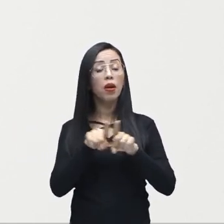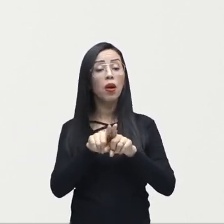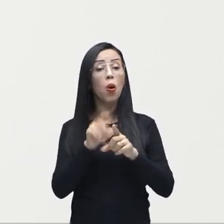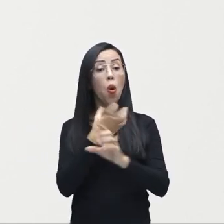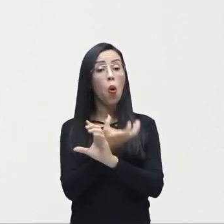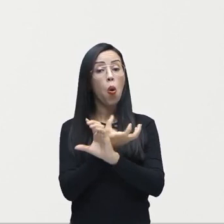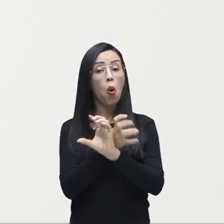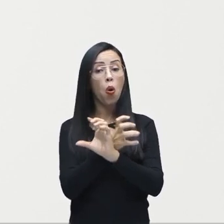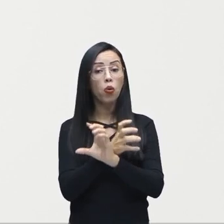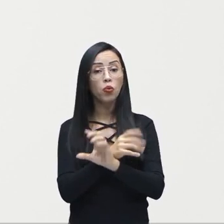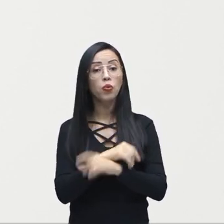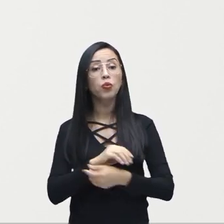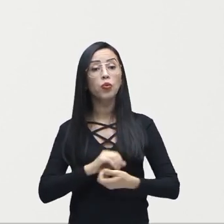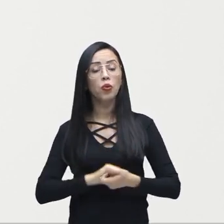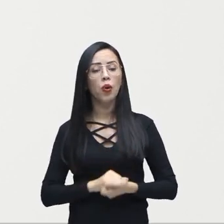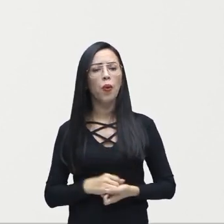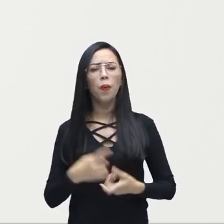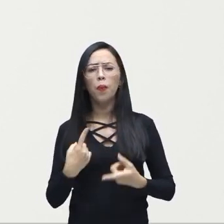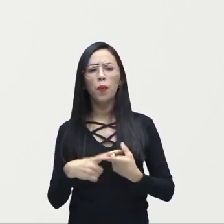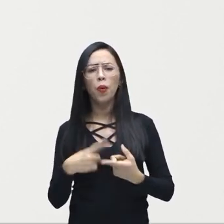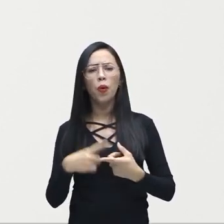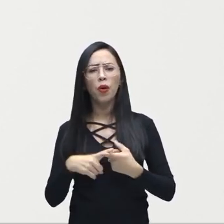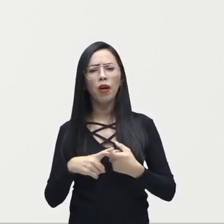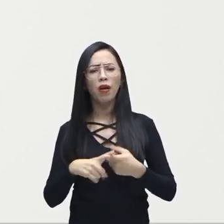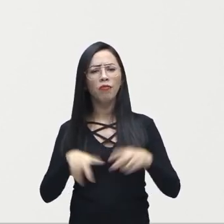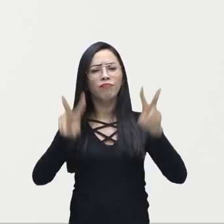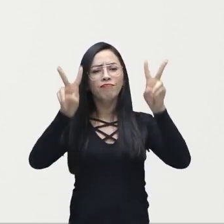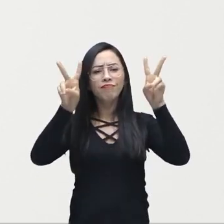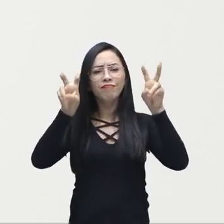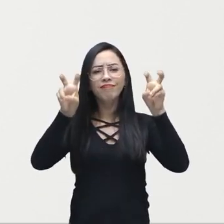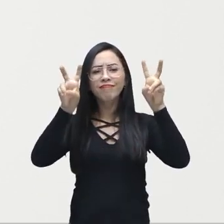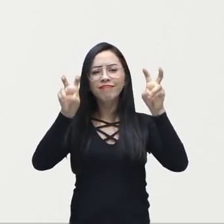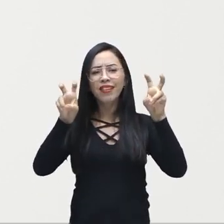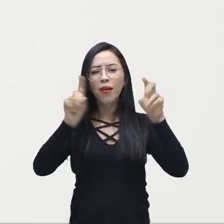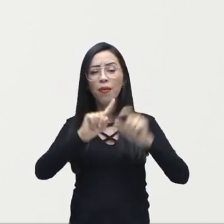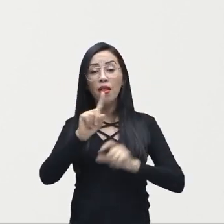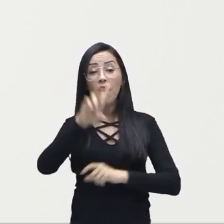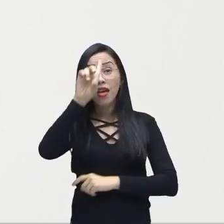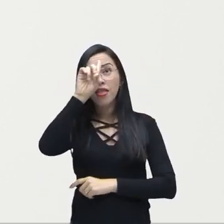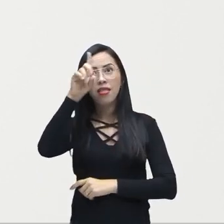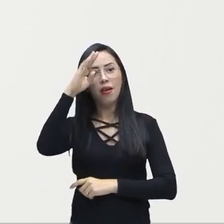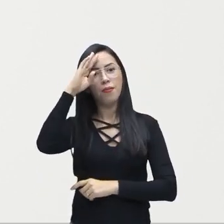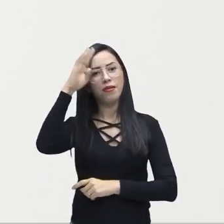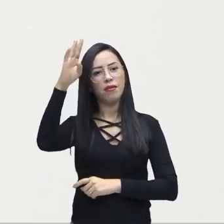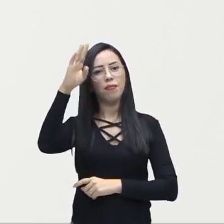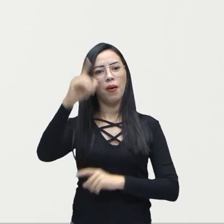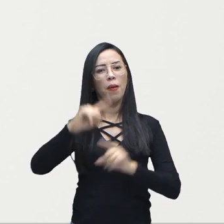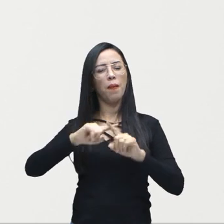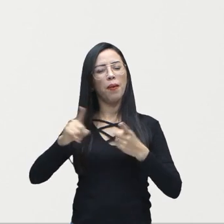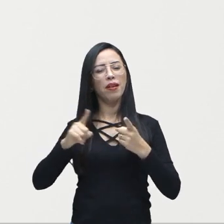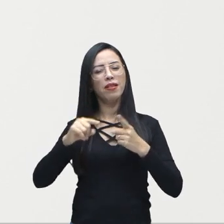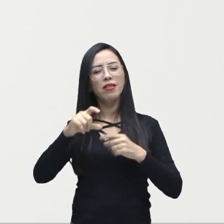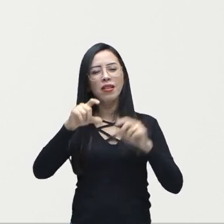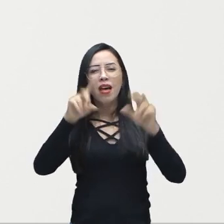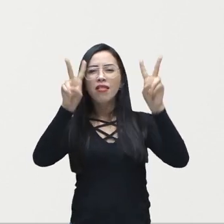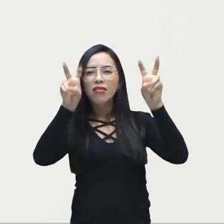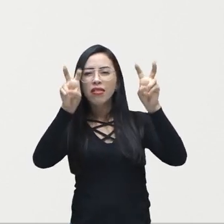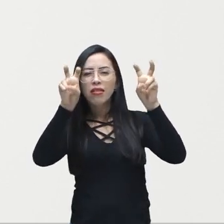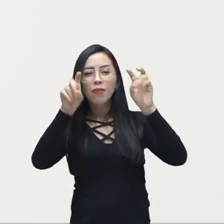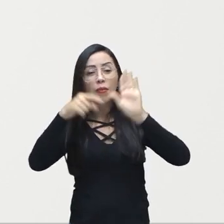não garante que a ideia principal, mas ele garante o assunto que vai ser